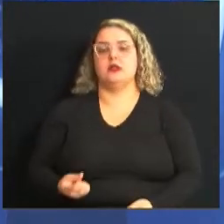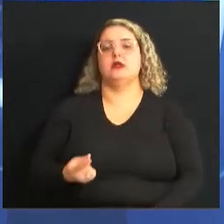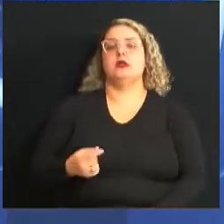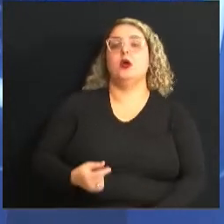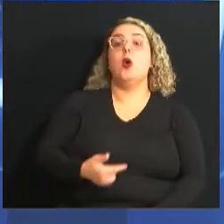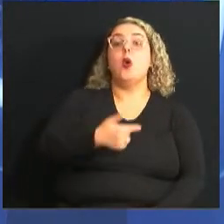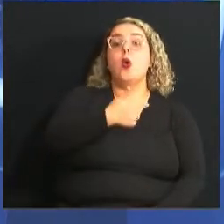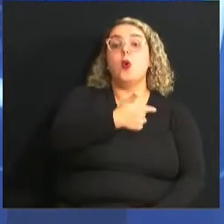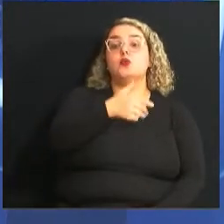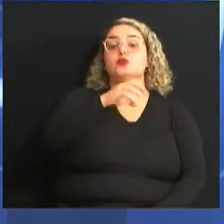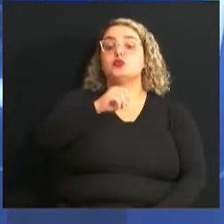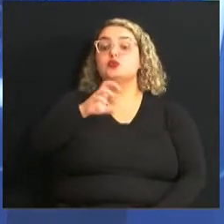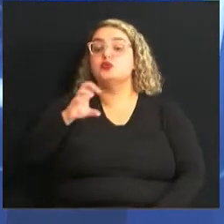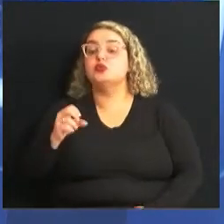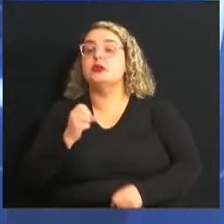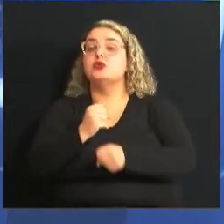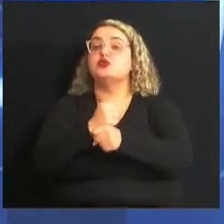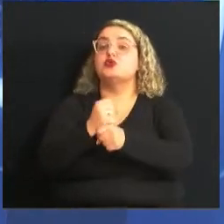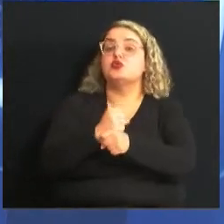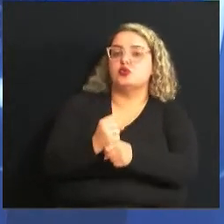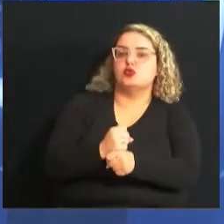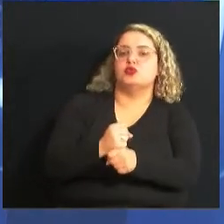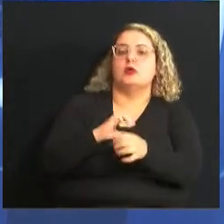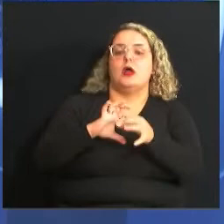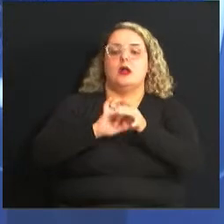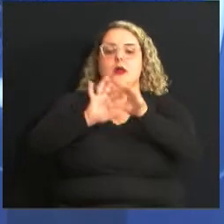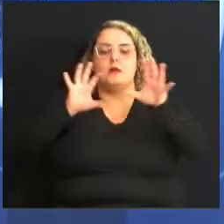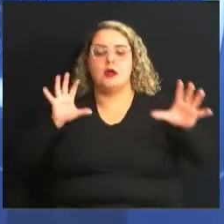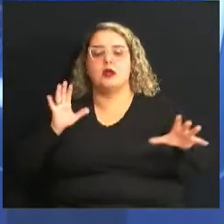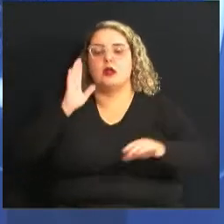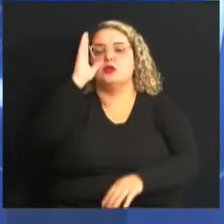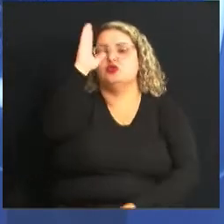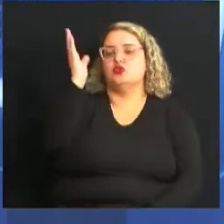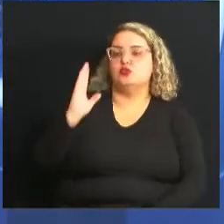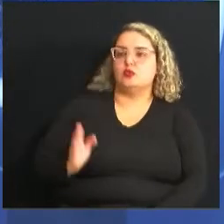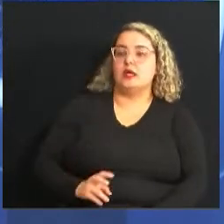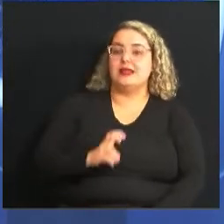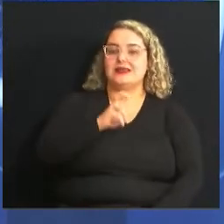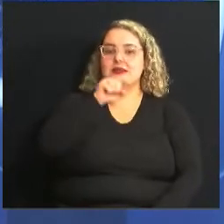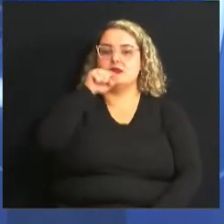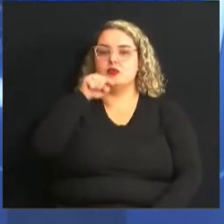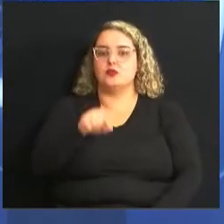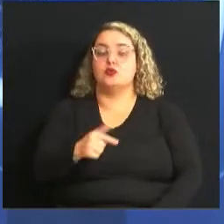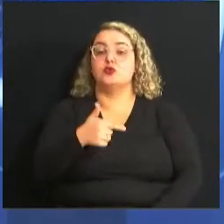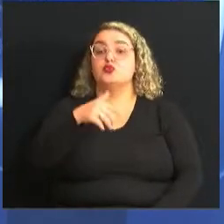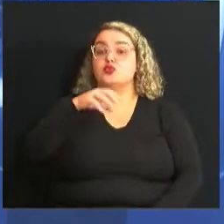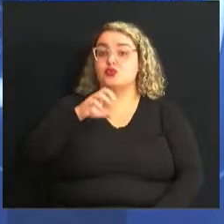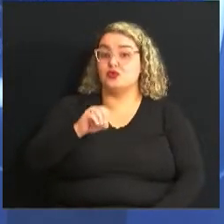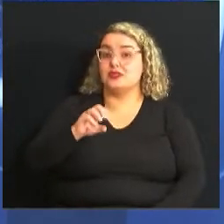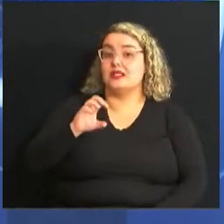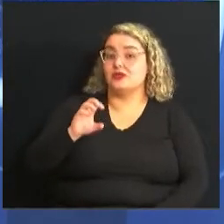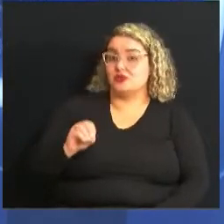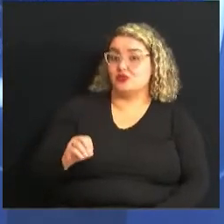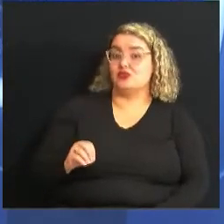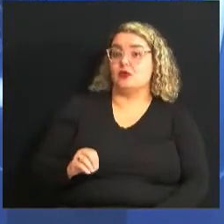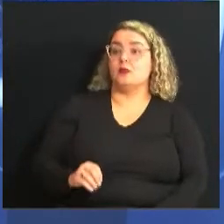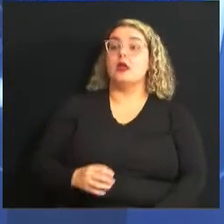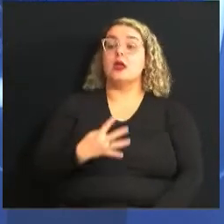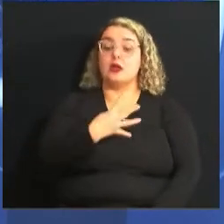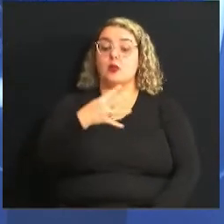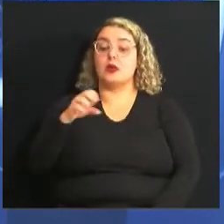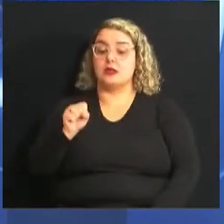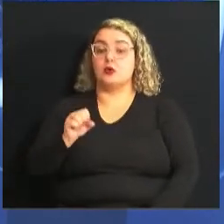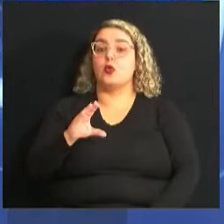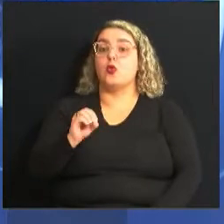independência do Brasil. Vão participar da marcha 5.200 integrantes e 48 corporações, entre